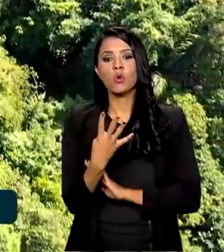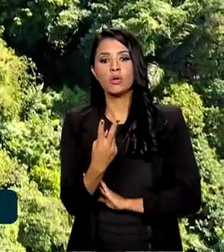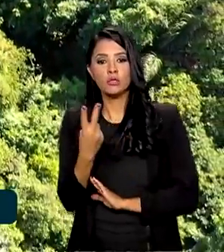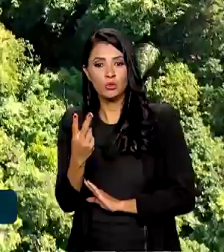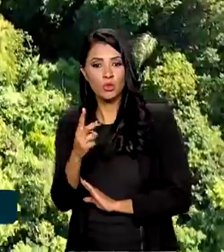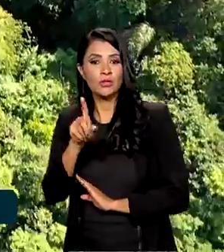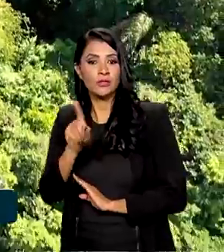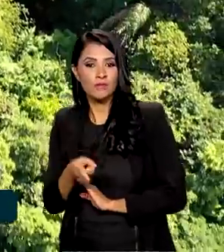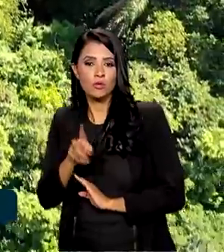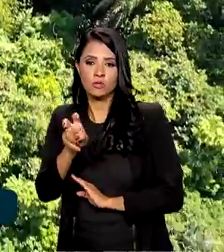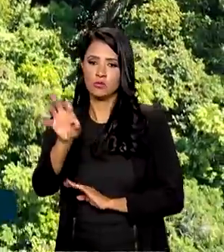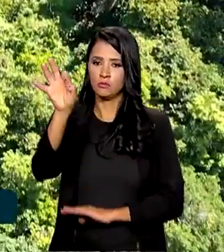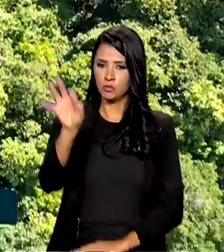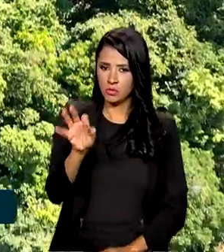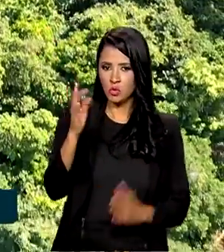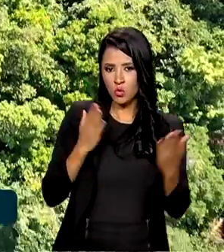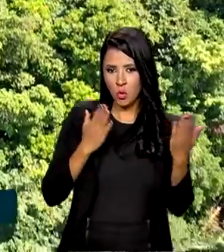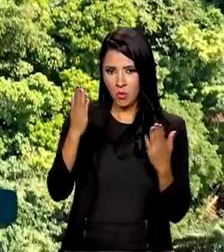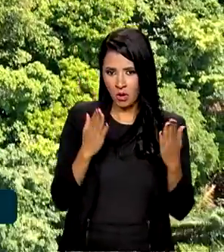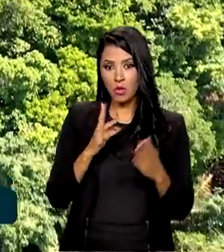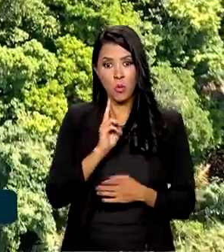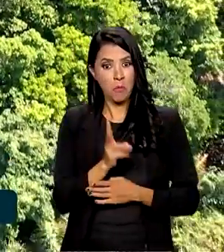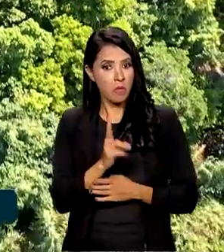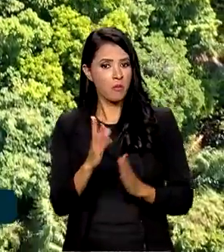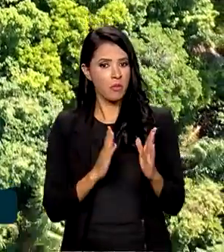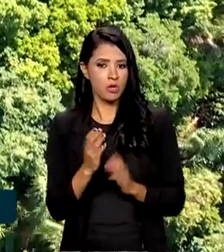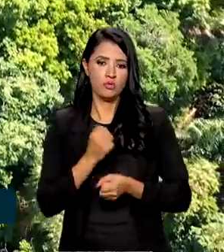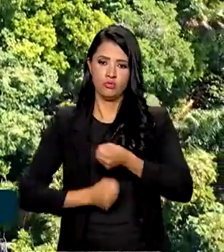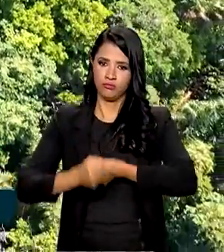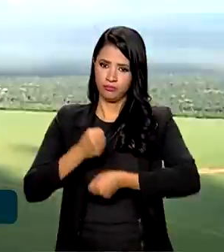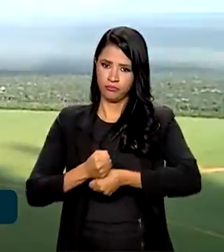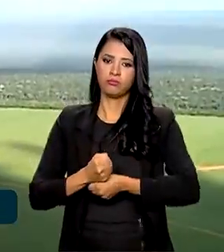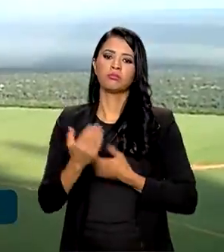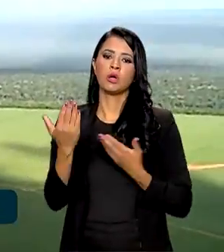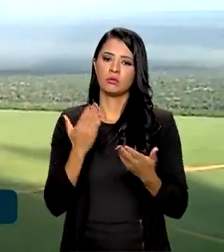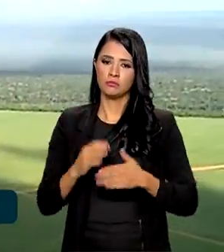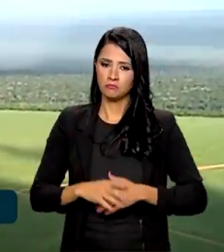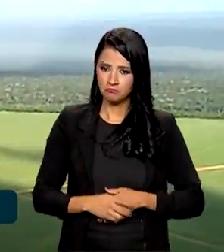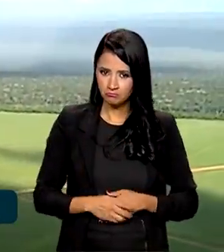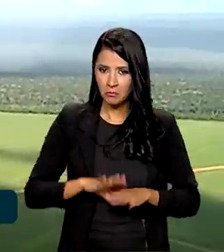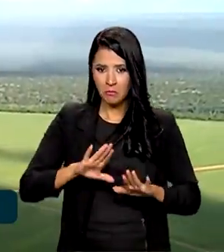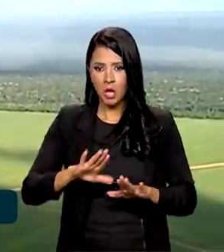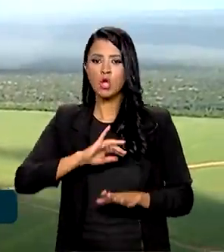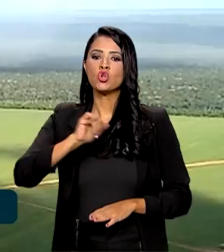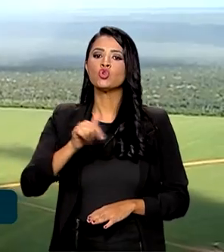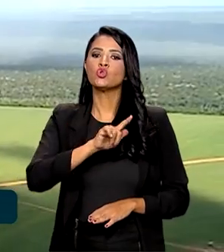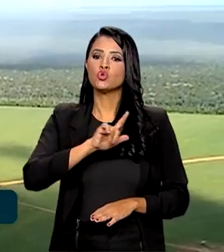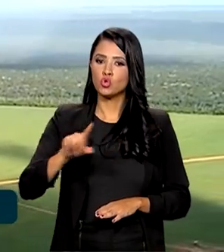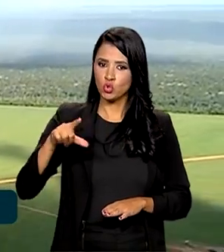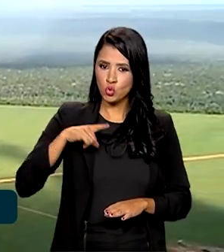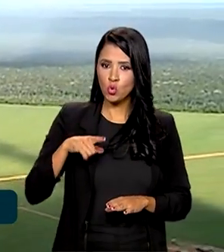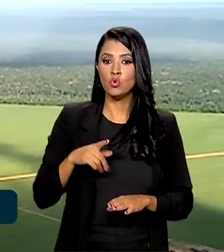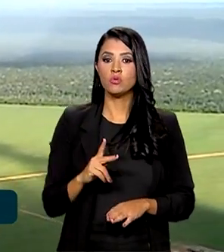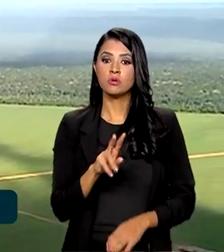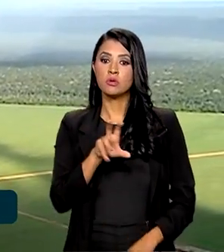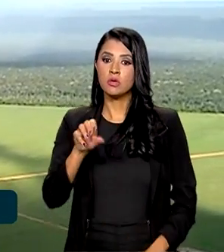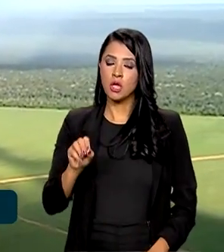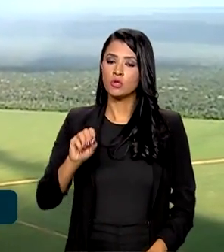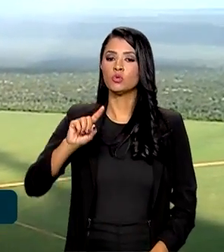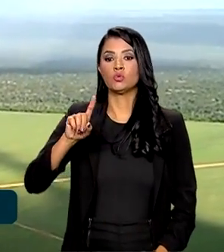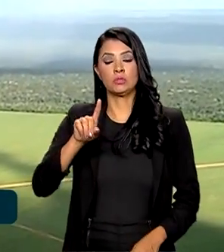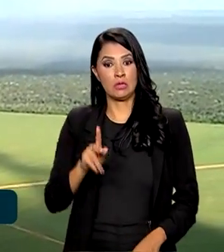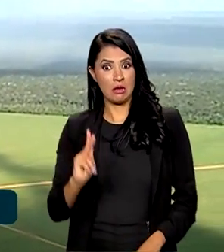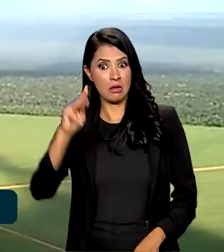42,5% na comparação com o mesmo período do ano passado já em Julho 500 km quadrados